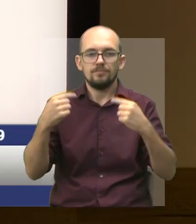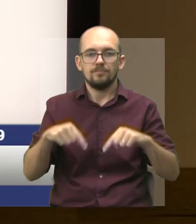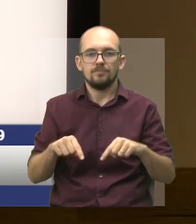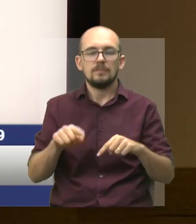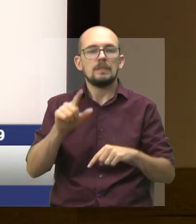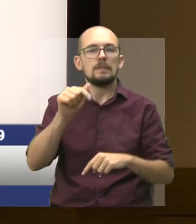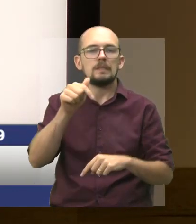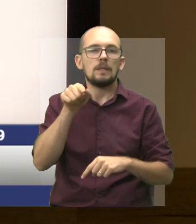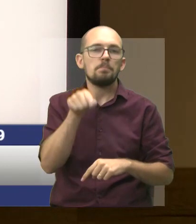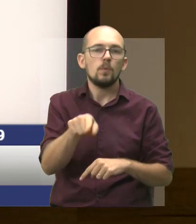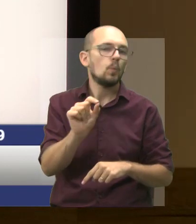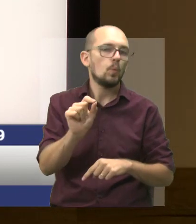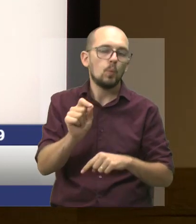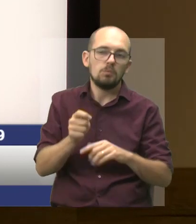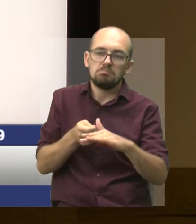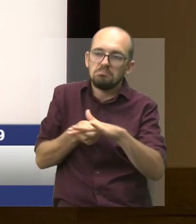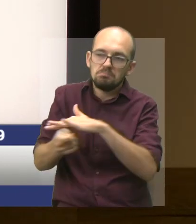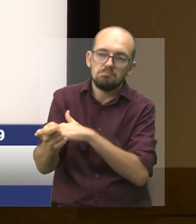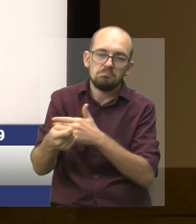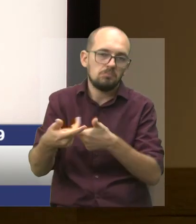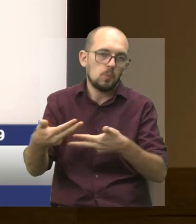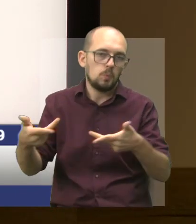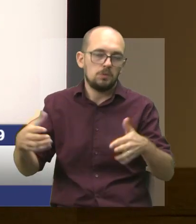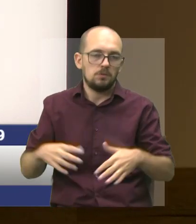algum investimento que surge.